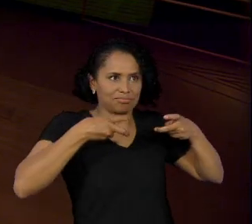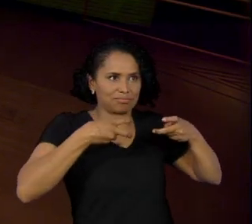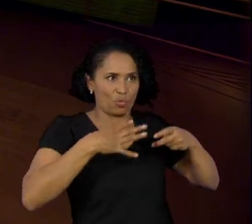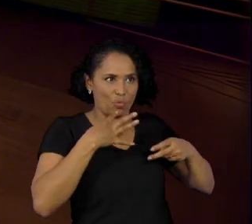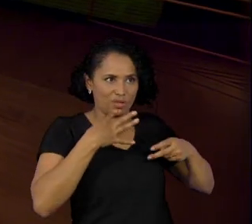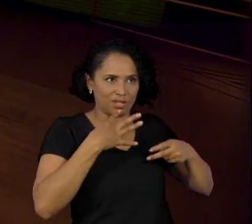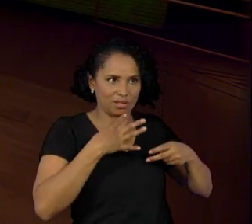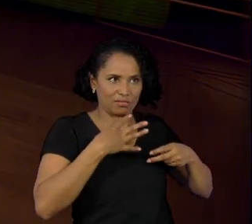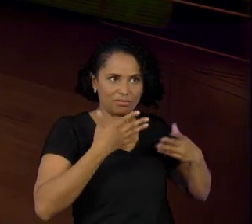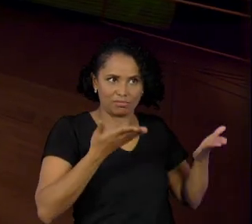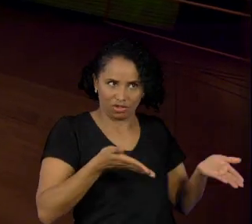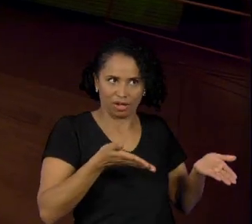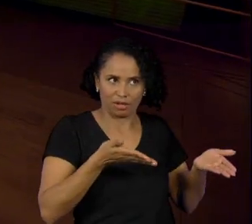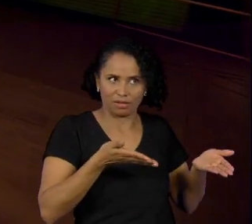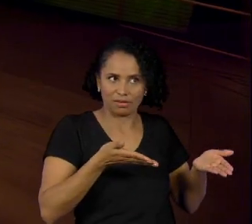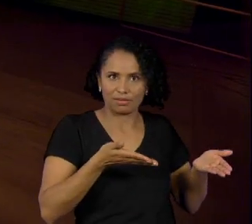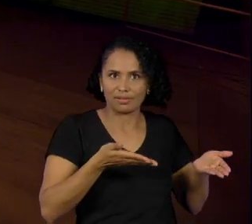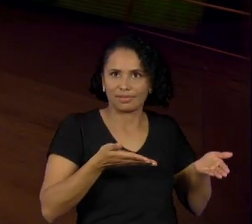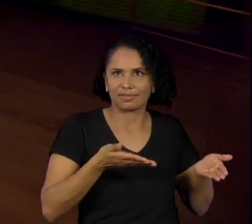momento?